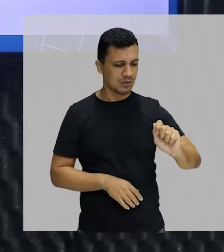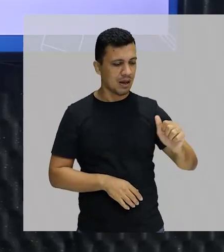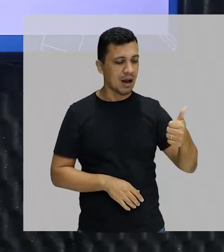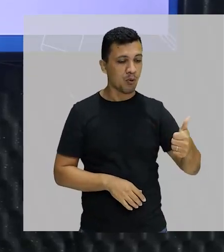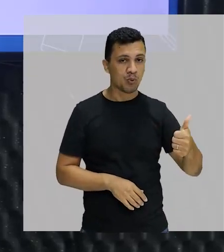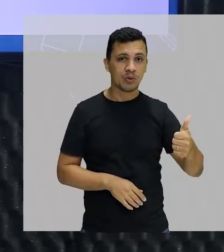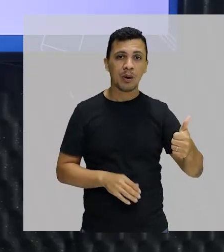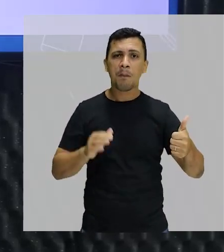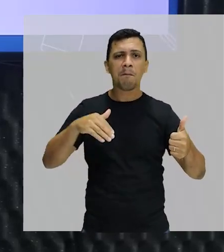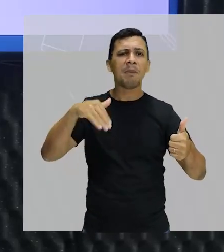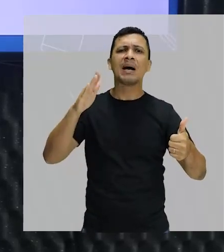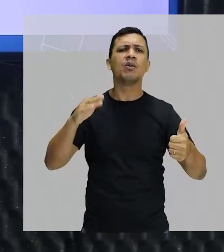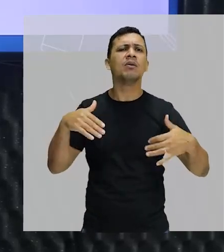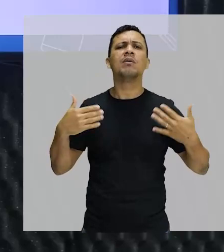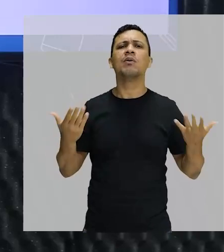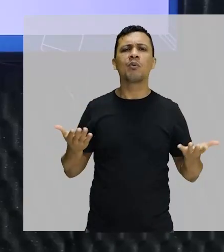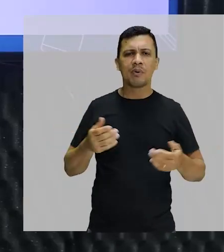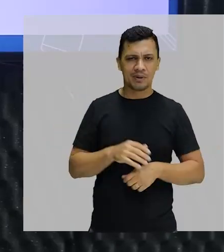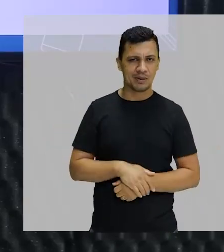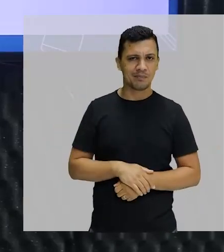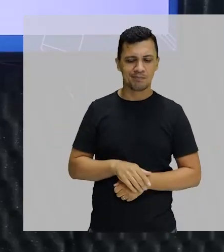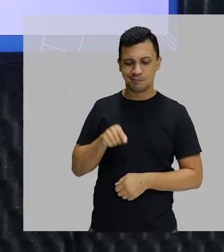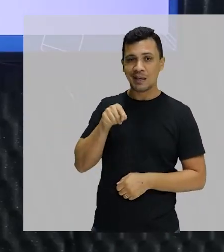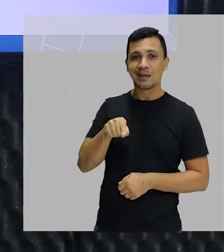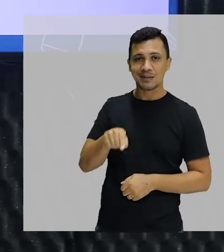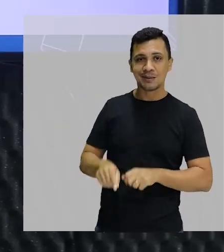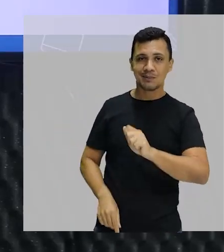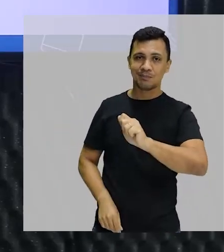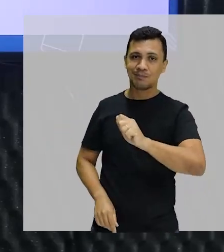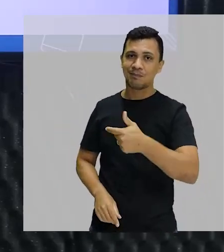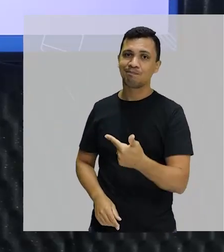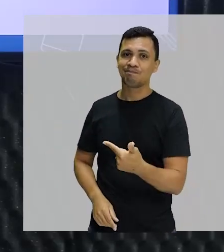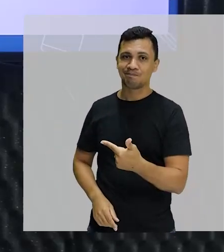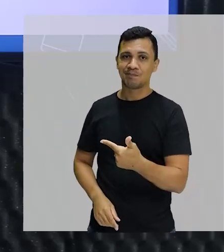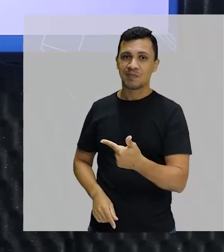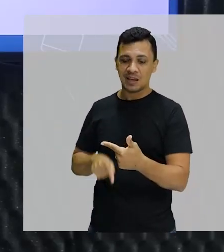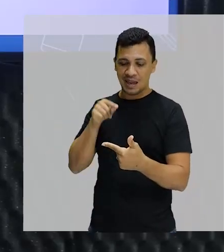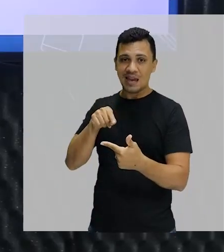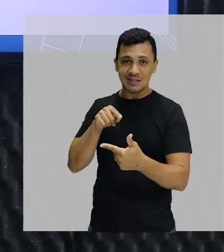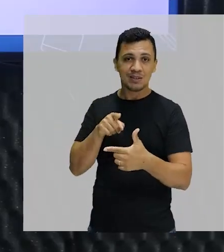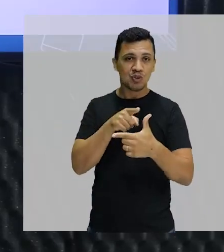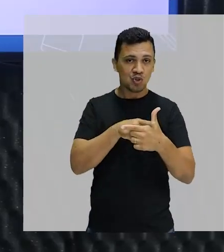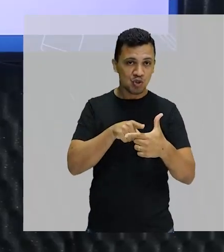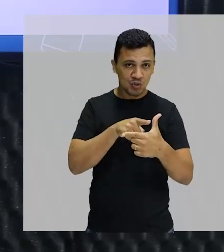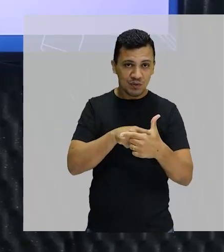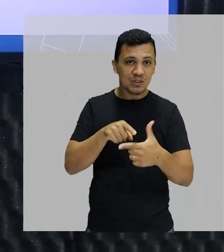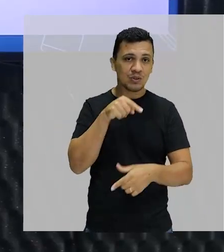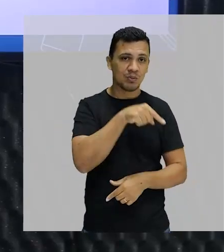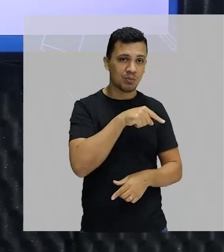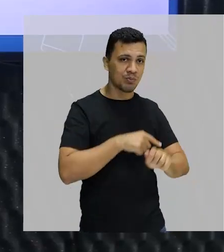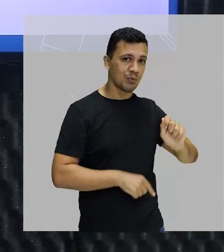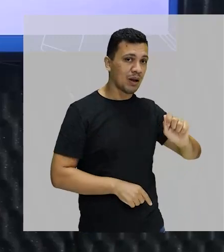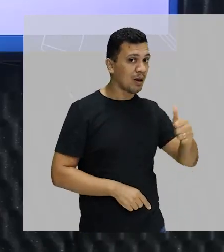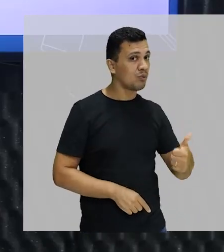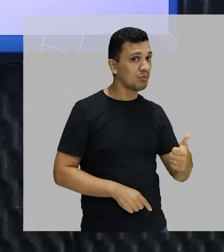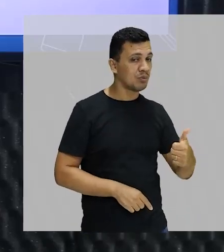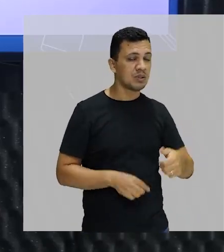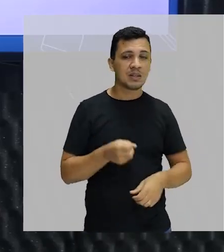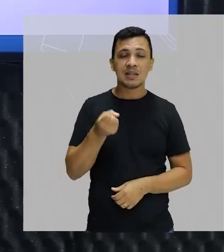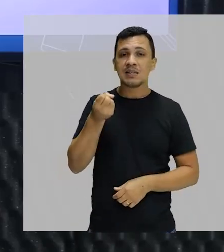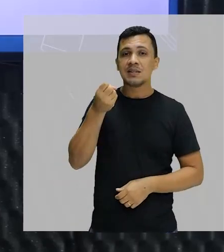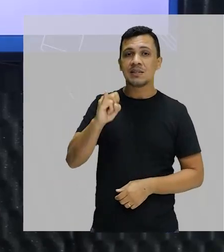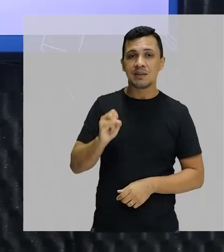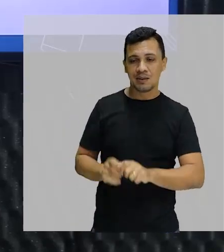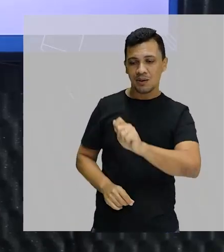de maior ordem, né, pela sequência, é o A2. E aí, ele está sendo dividido por A1. Se você pegar o A5